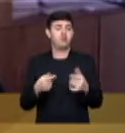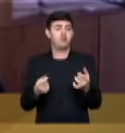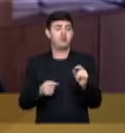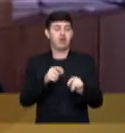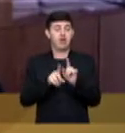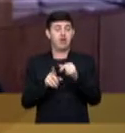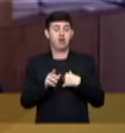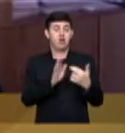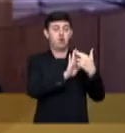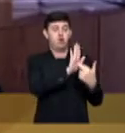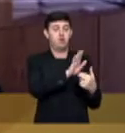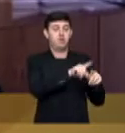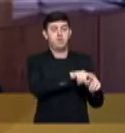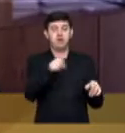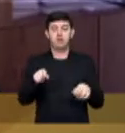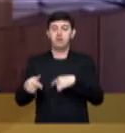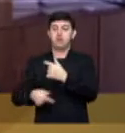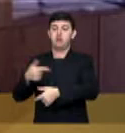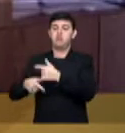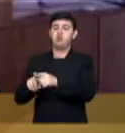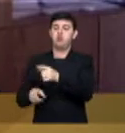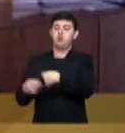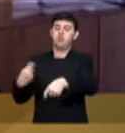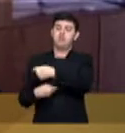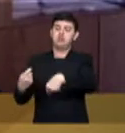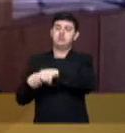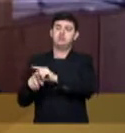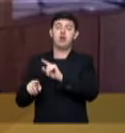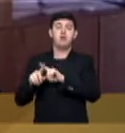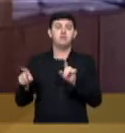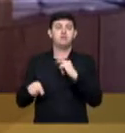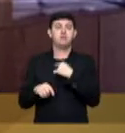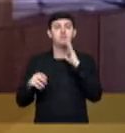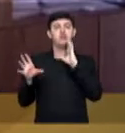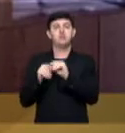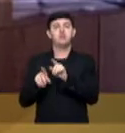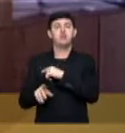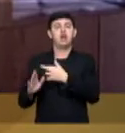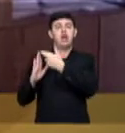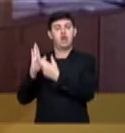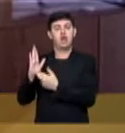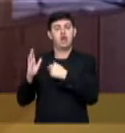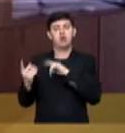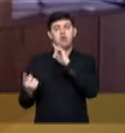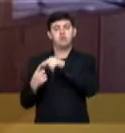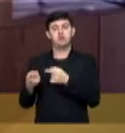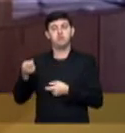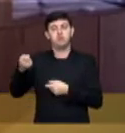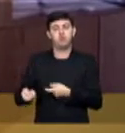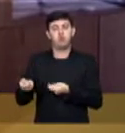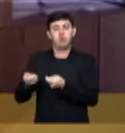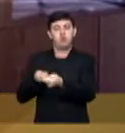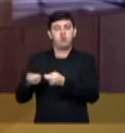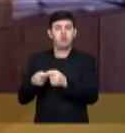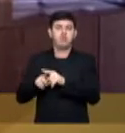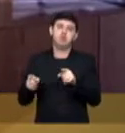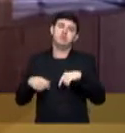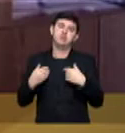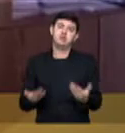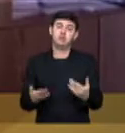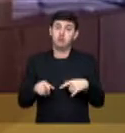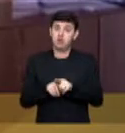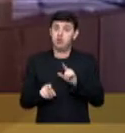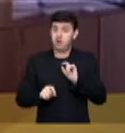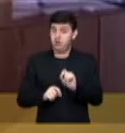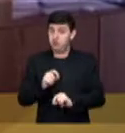sobre publicidade comercial, ou seja, com restrições ao conteúdo da propaganda e sanções, ou seja, manifesta a inconstitucionalidade da norma. O